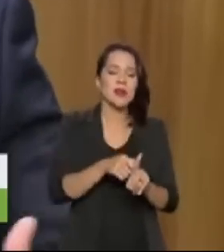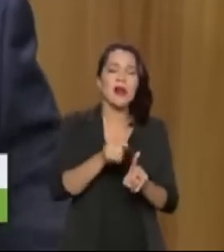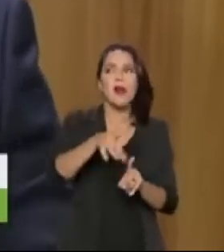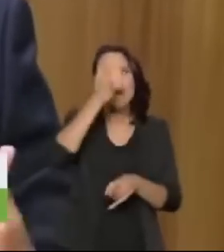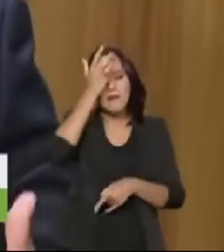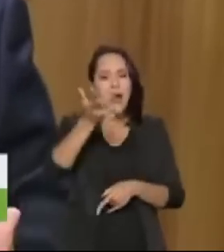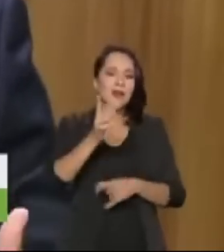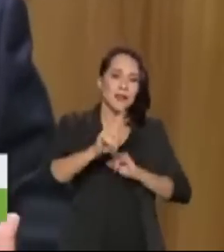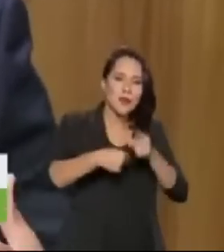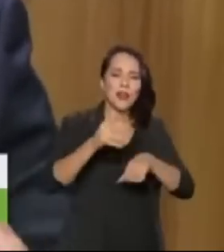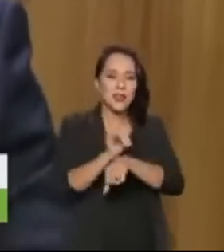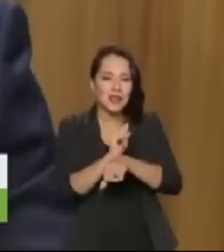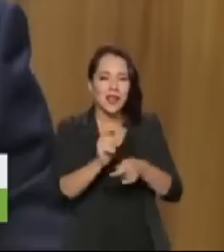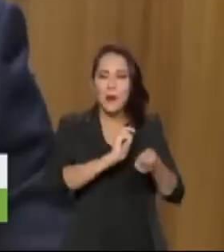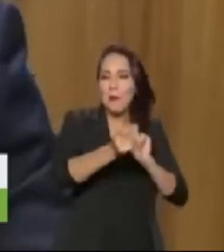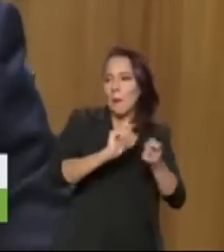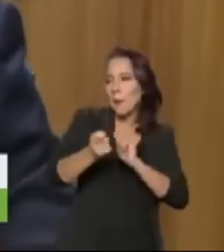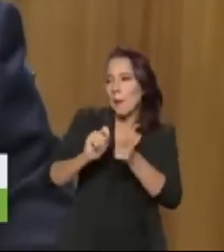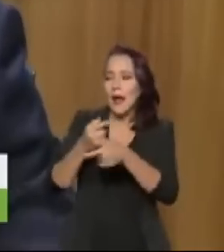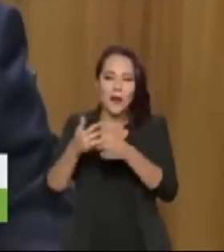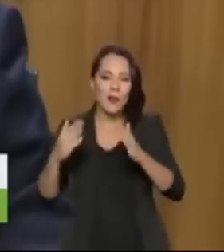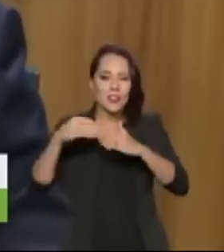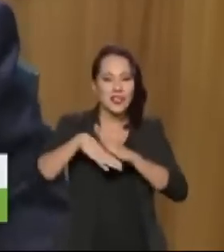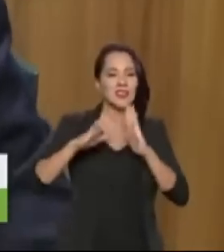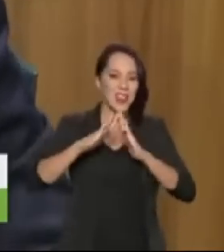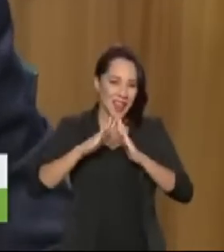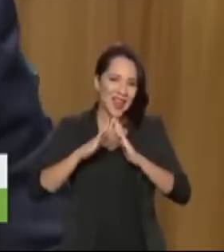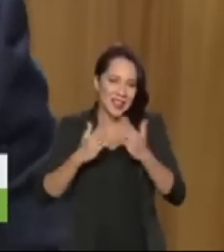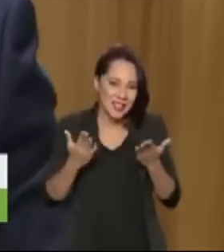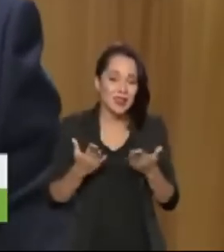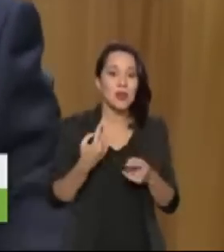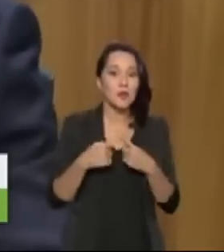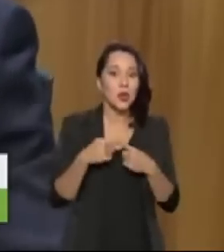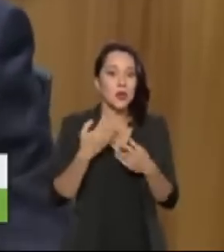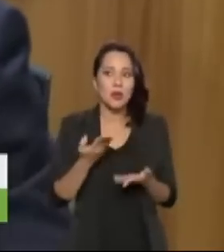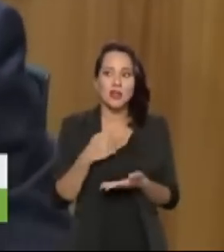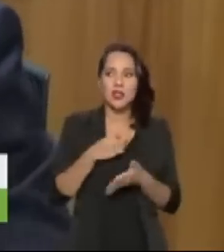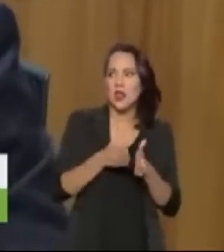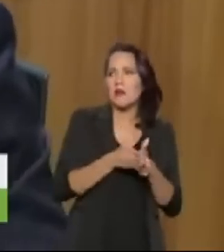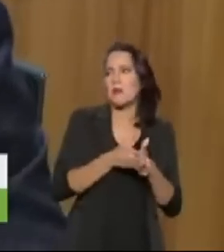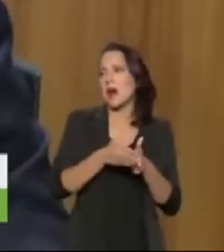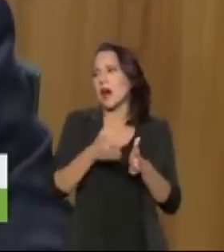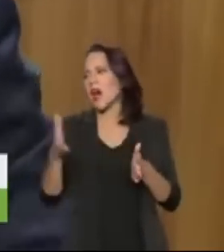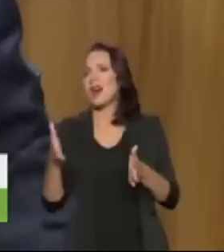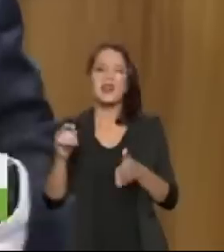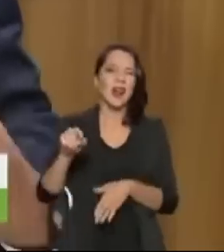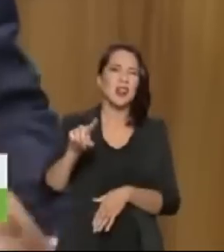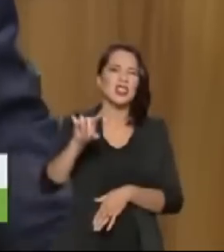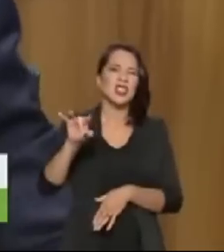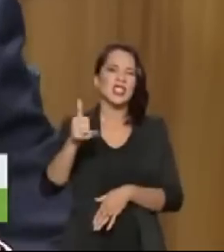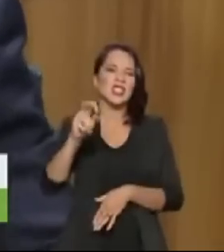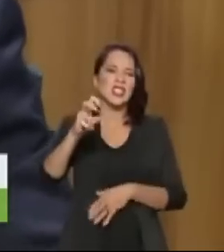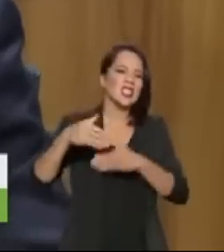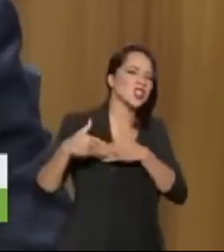toda ali a logística dentro da própria casa, dentro do próprio lar dessas famílias. Porque quando a gente estende muito para uma segunda quinzena, muita